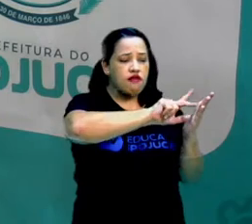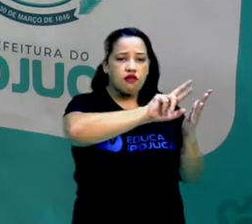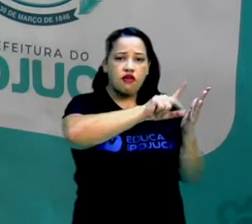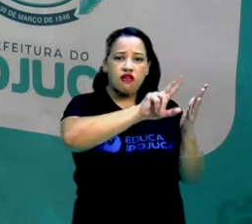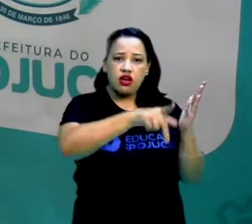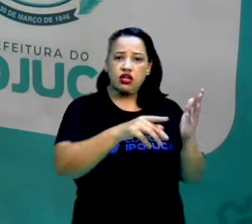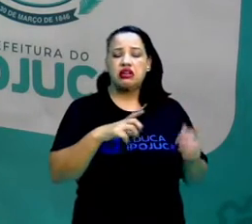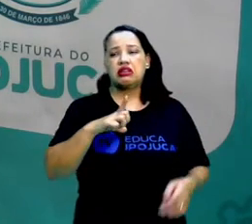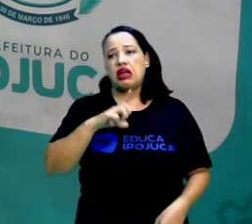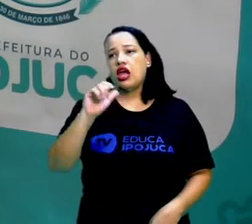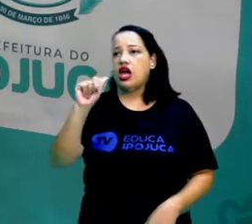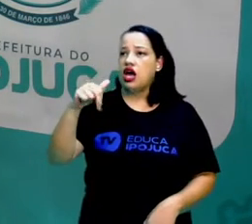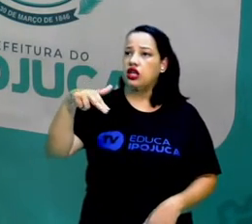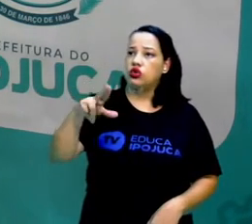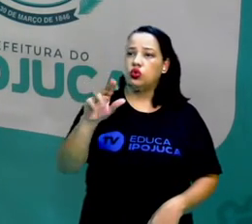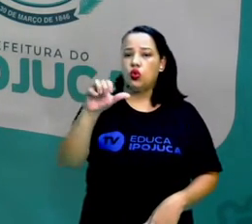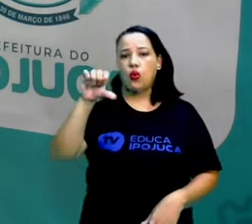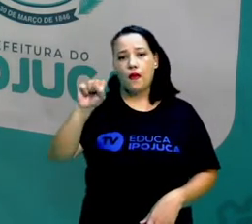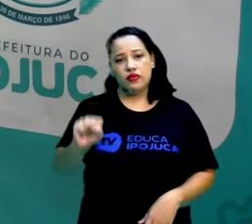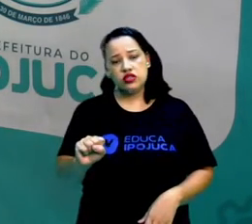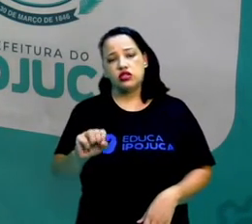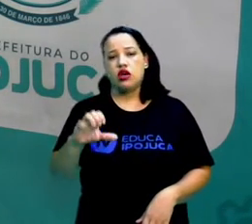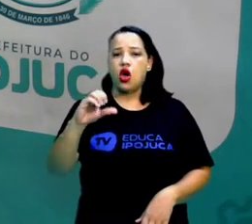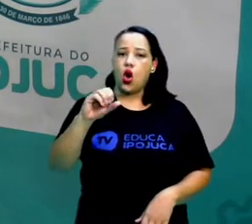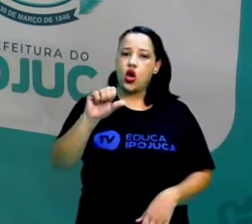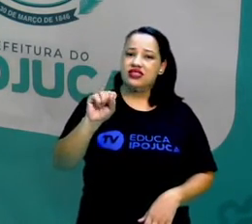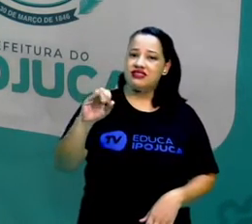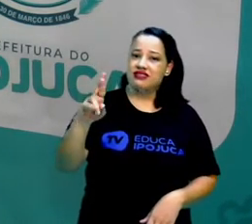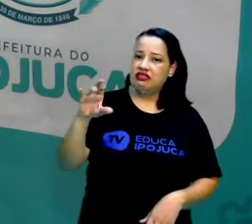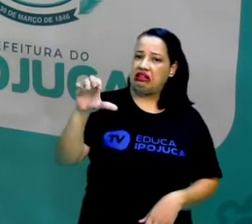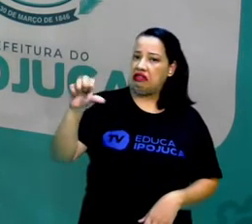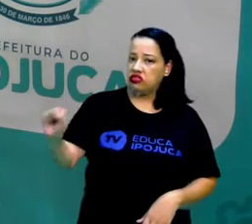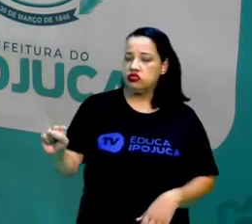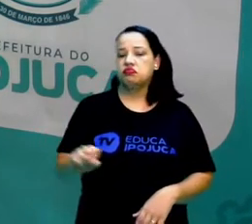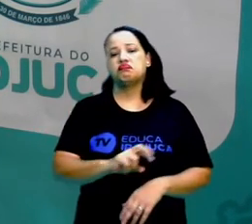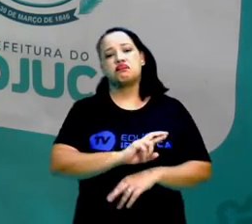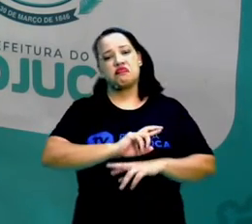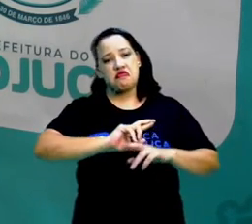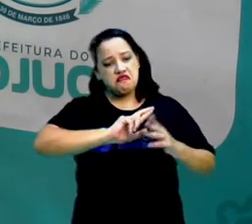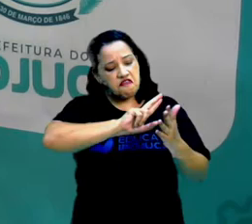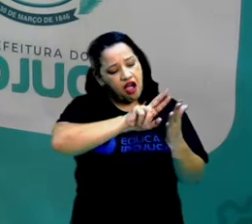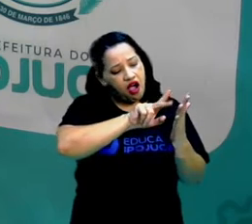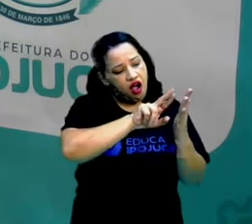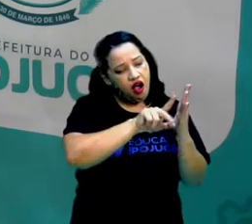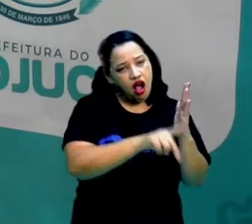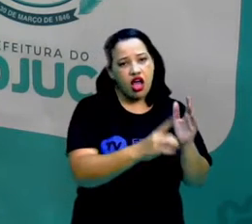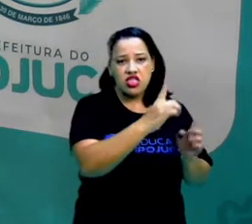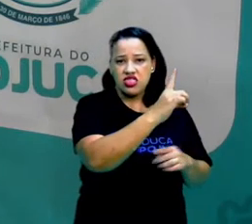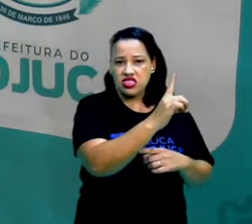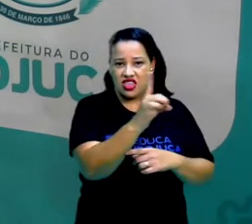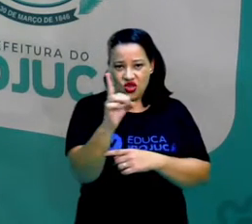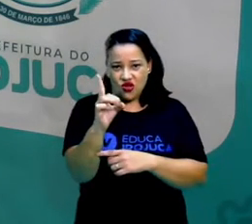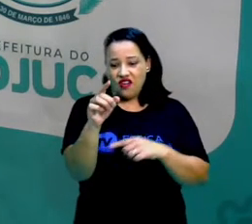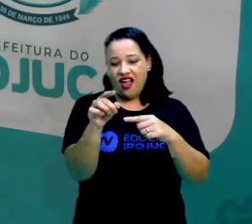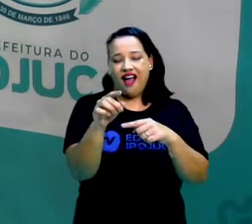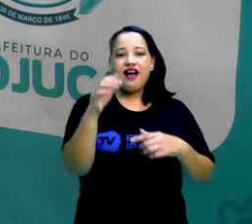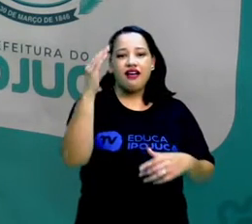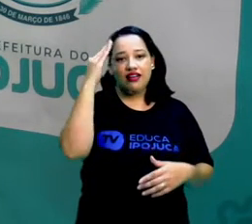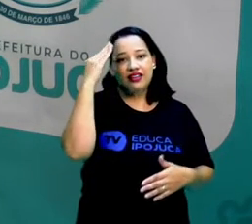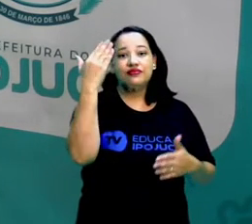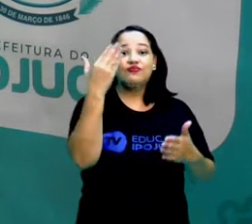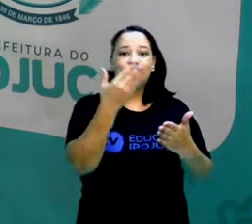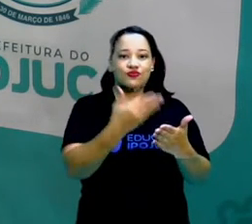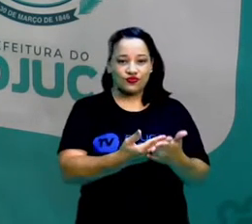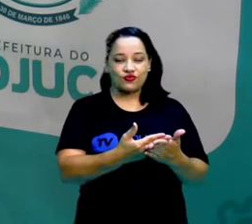tinham o Deus a mundo nenhum o Siri tem um diversos Deuses em quais eles acreditavam